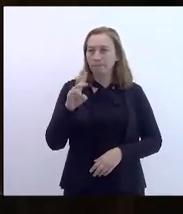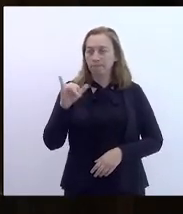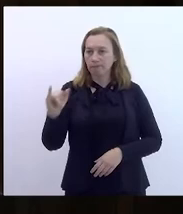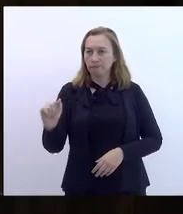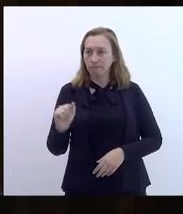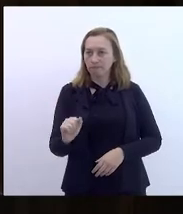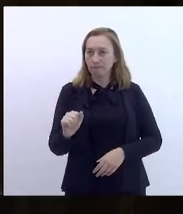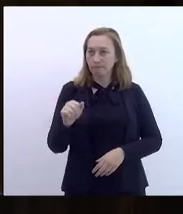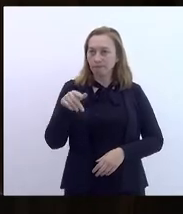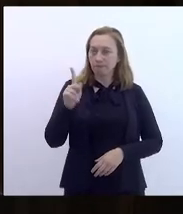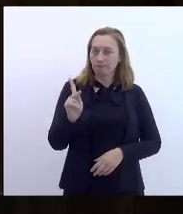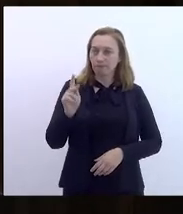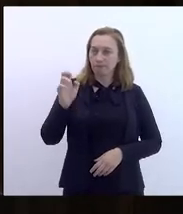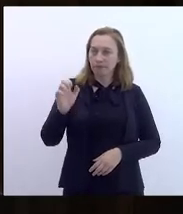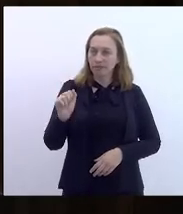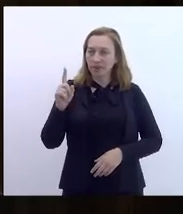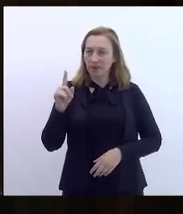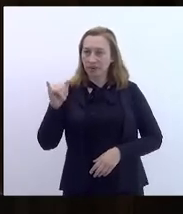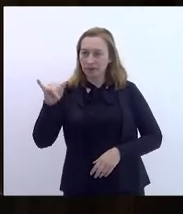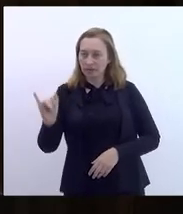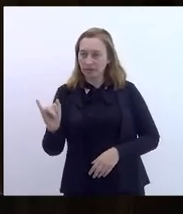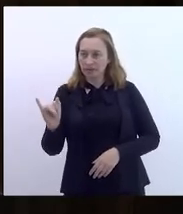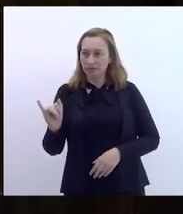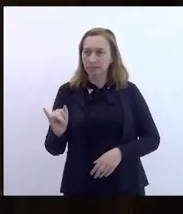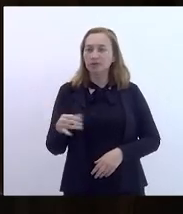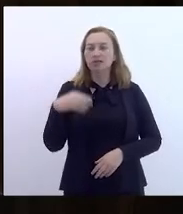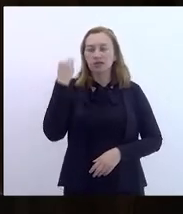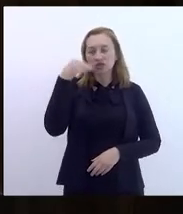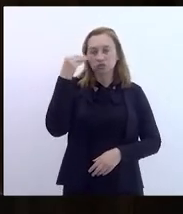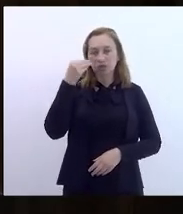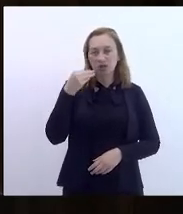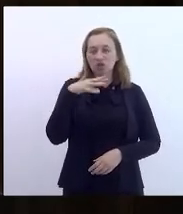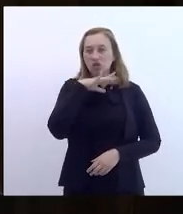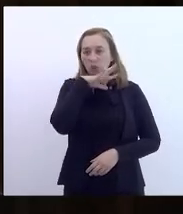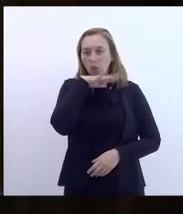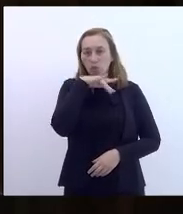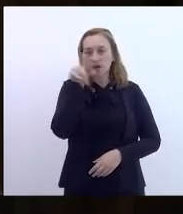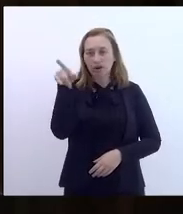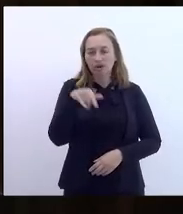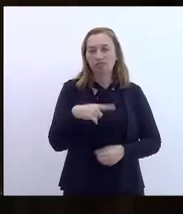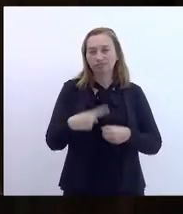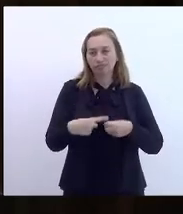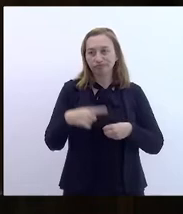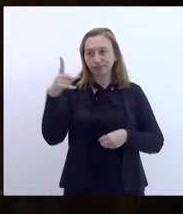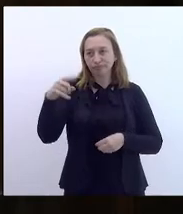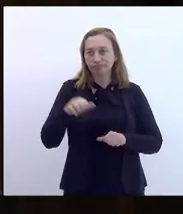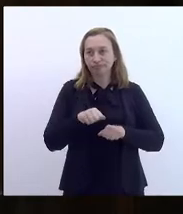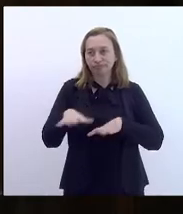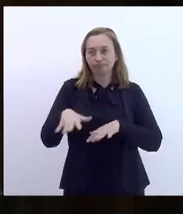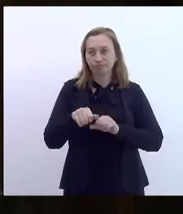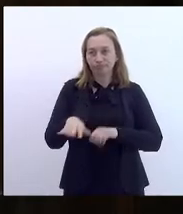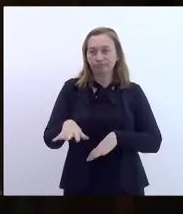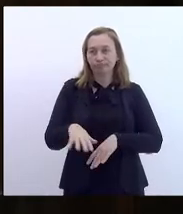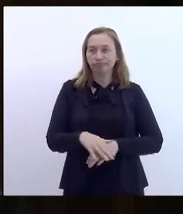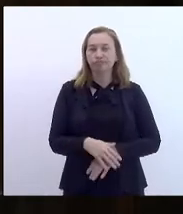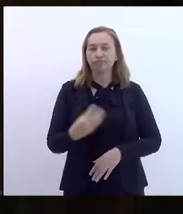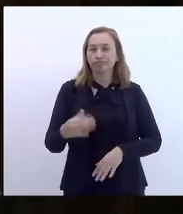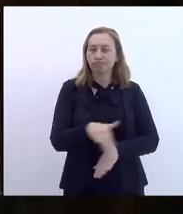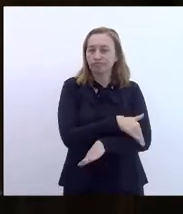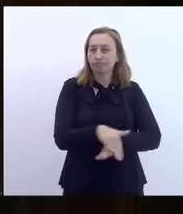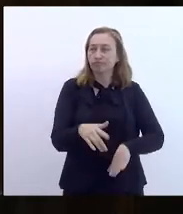aquele mesmo bairro onde teve aquela experiência malfadada do exército nas ruas